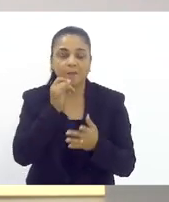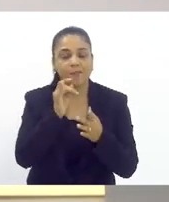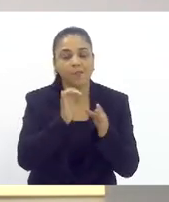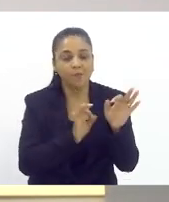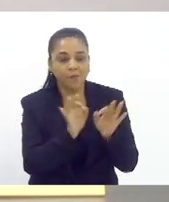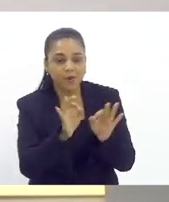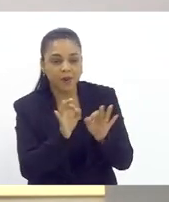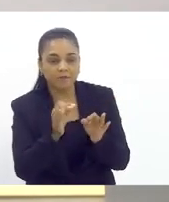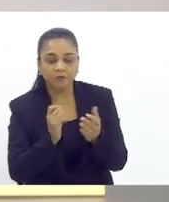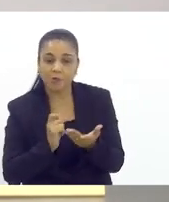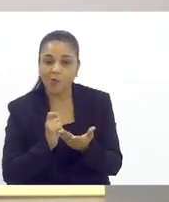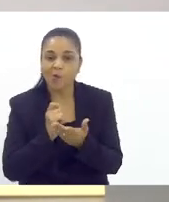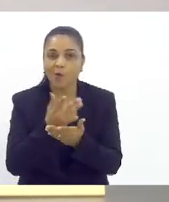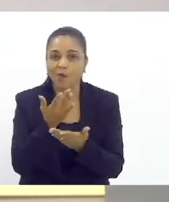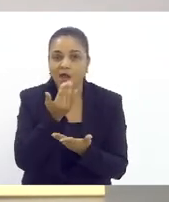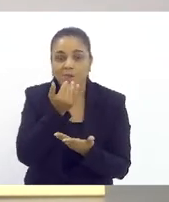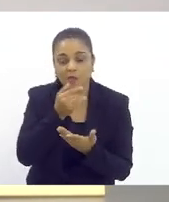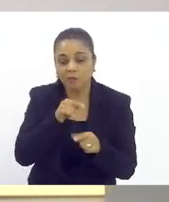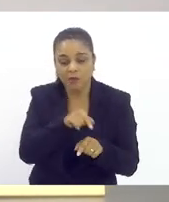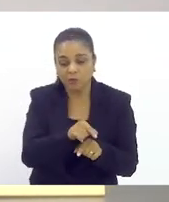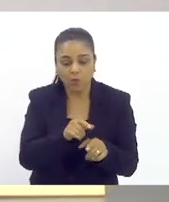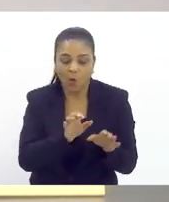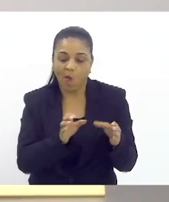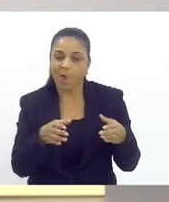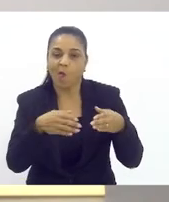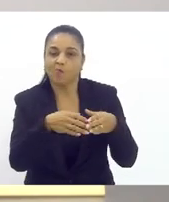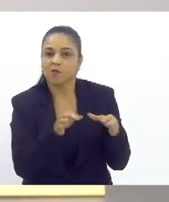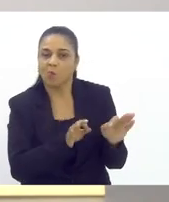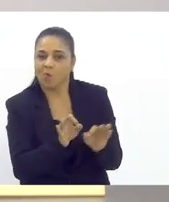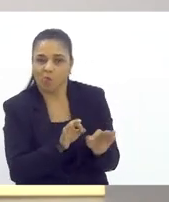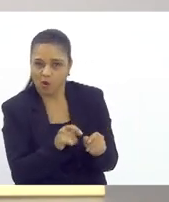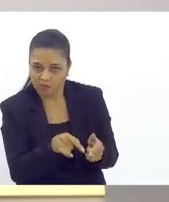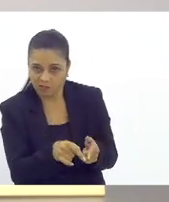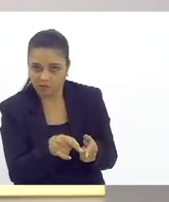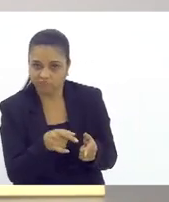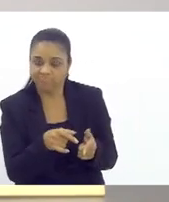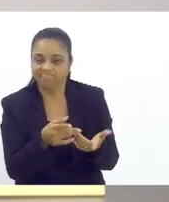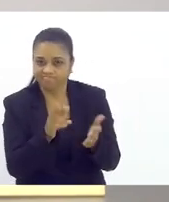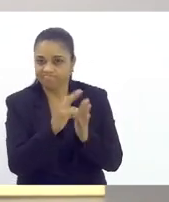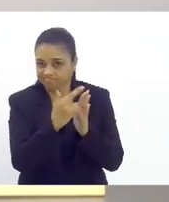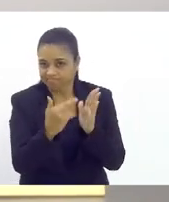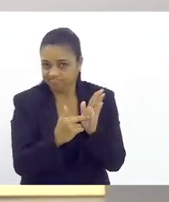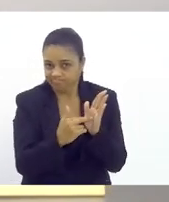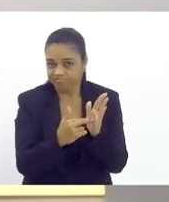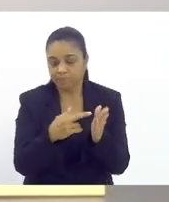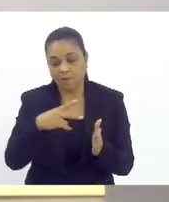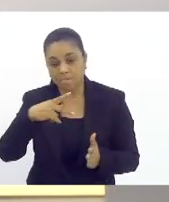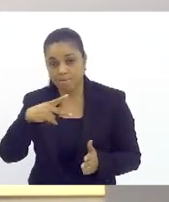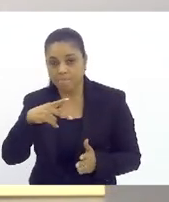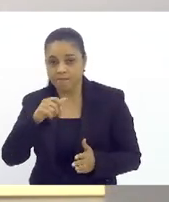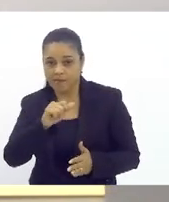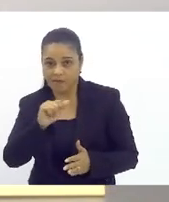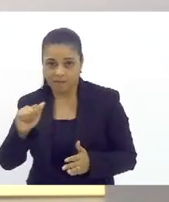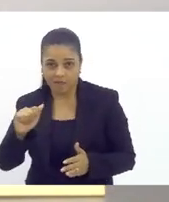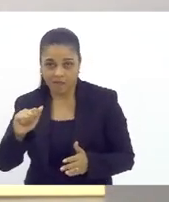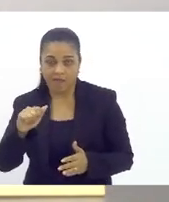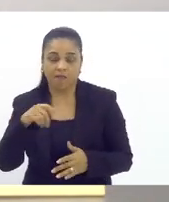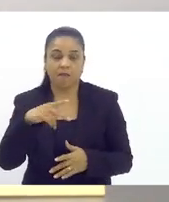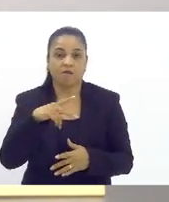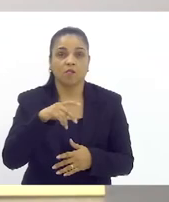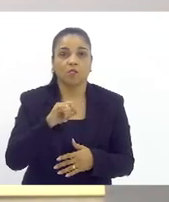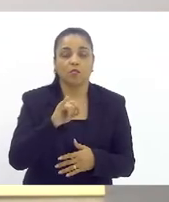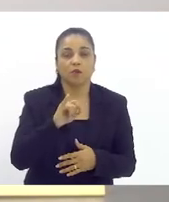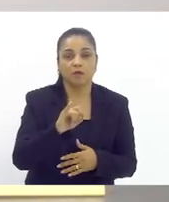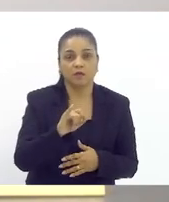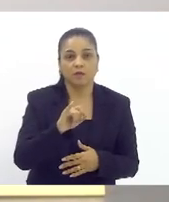aquisição de Alimentos mas ele não tem a comunidade organizada que é um dos critérios para acessar o penar e o pa ele não consegue Então a gente tem que assistir